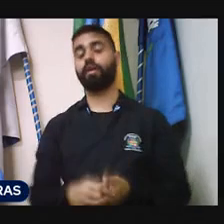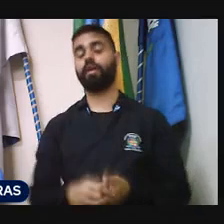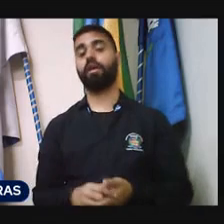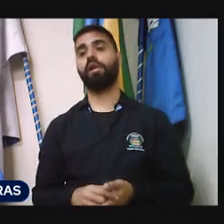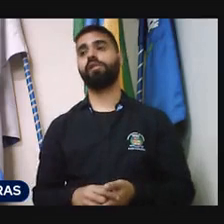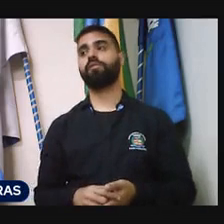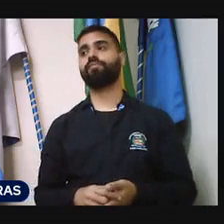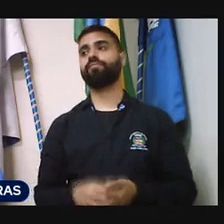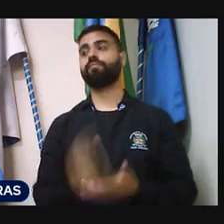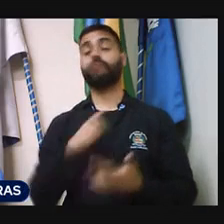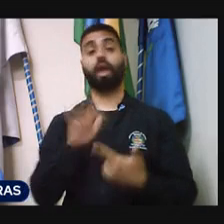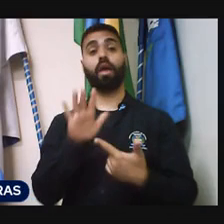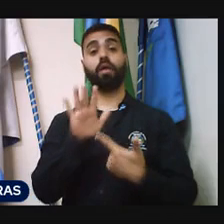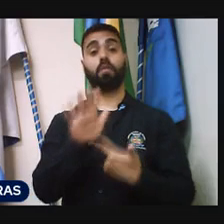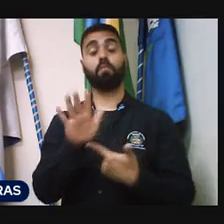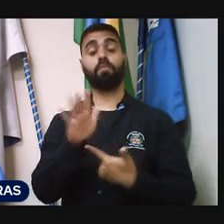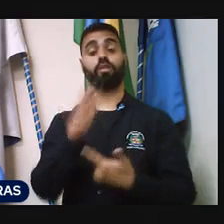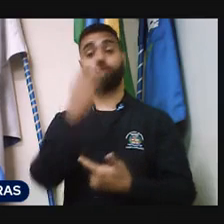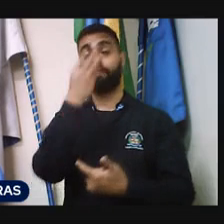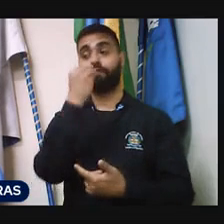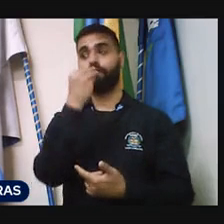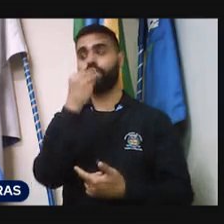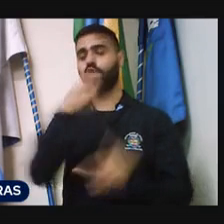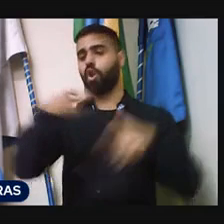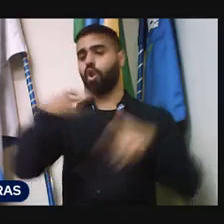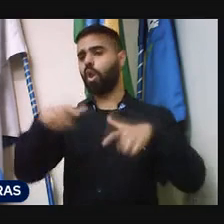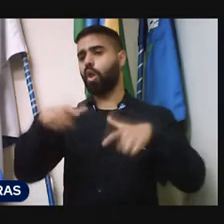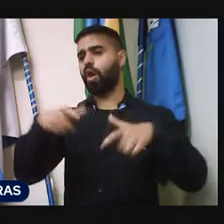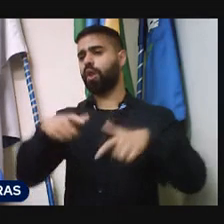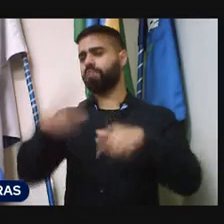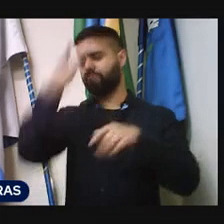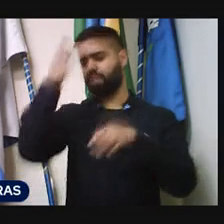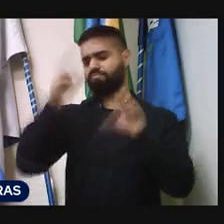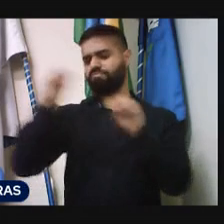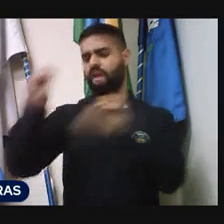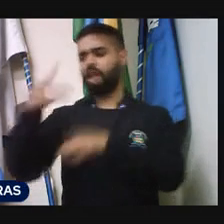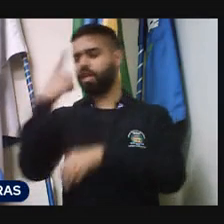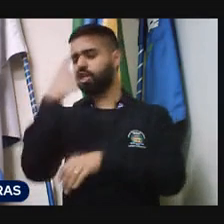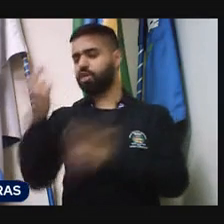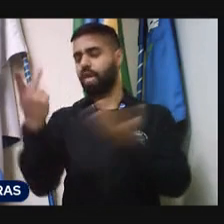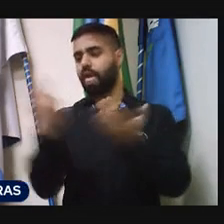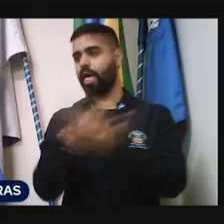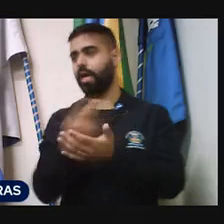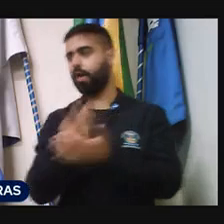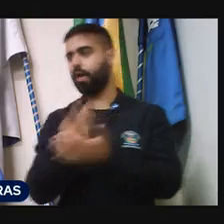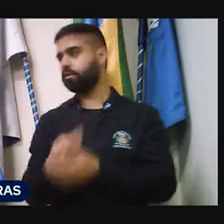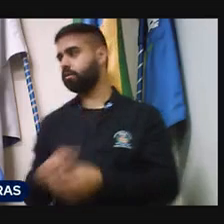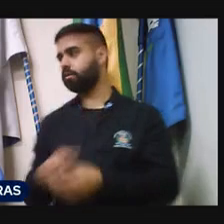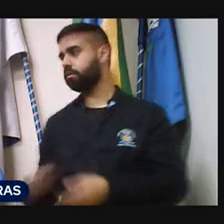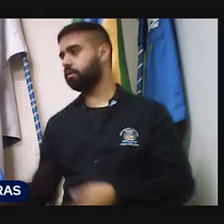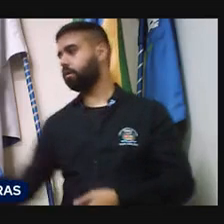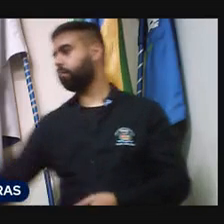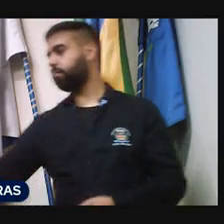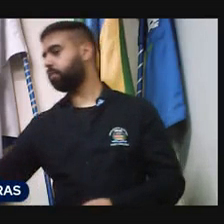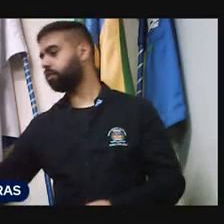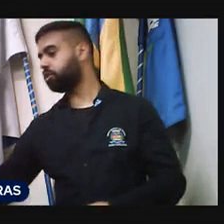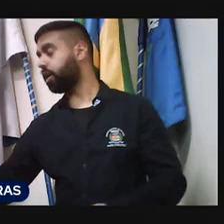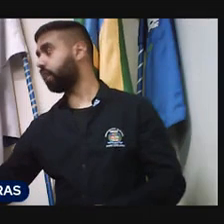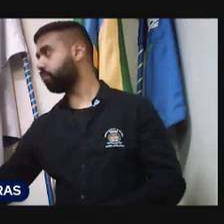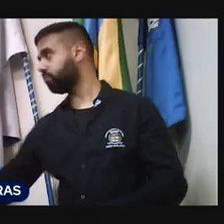como mostram as fotos em anexo o local virou ponto de descarte irregular de lixo por parte de algumas pessoas